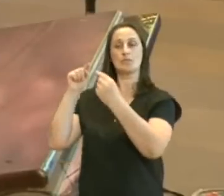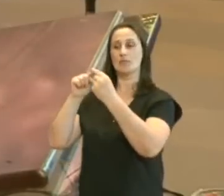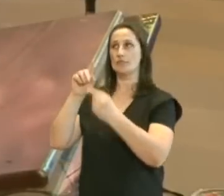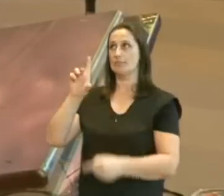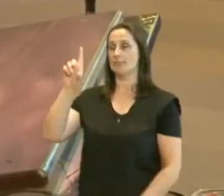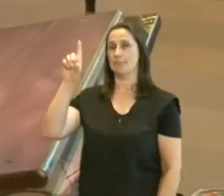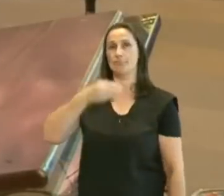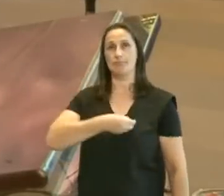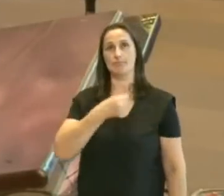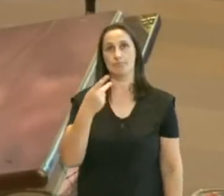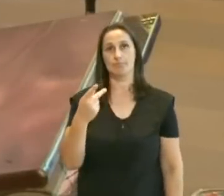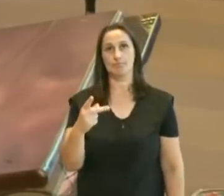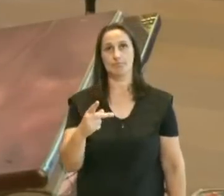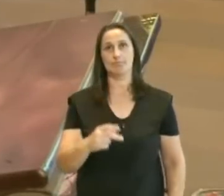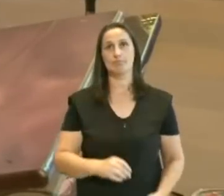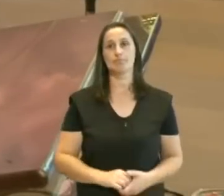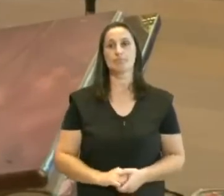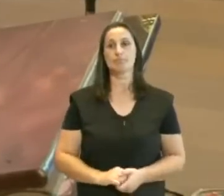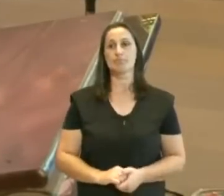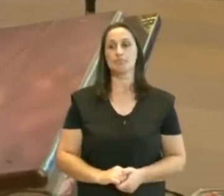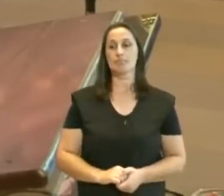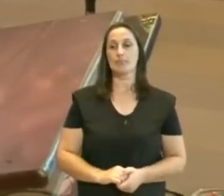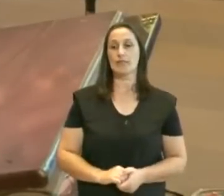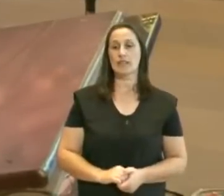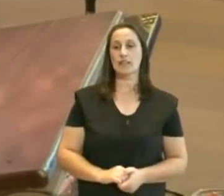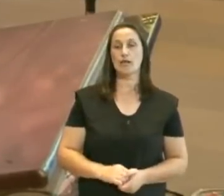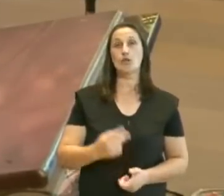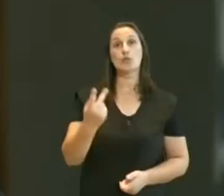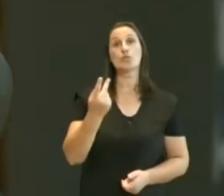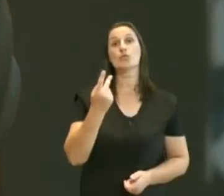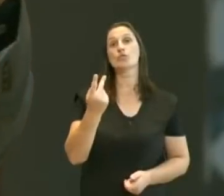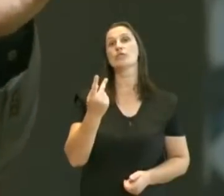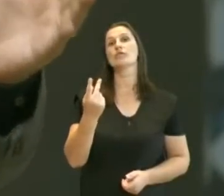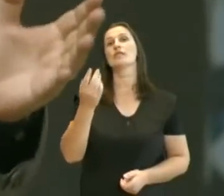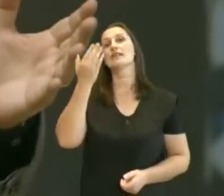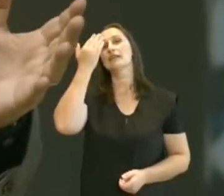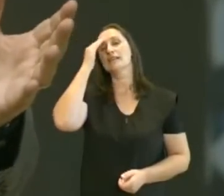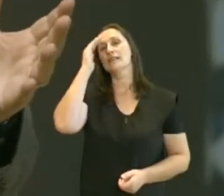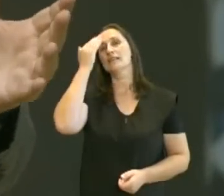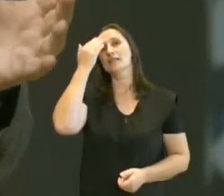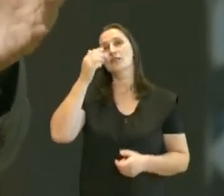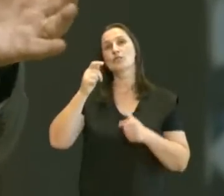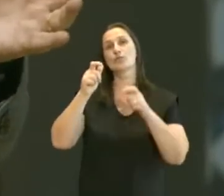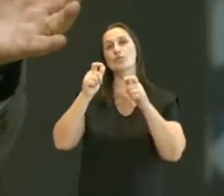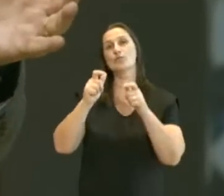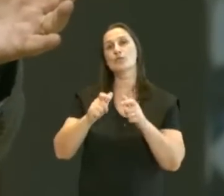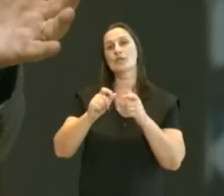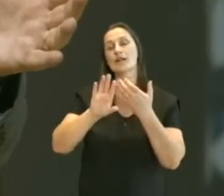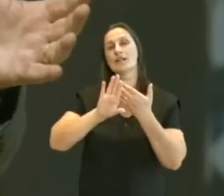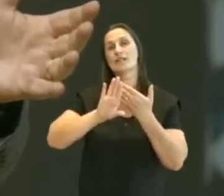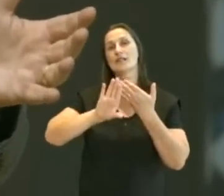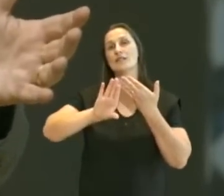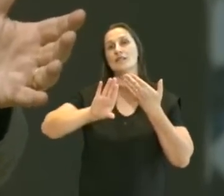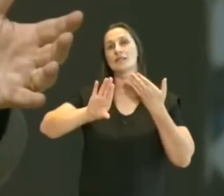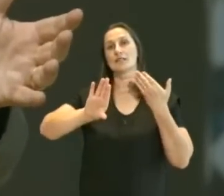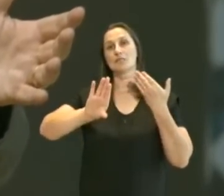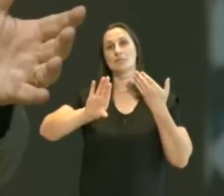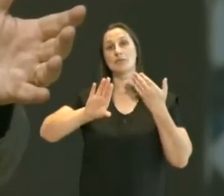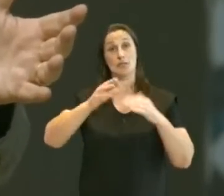Deus. Eles entendem que o lugar do afastamento, que às vezes a gente se